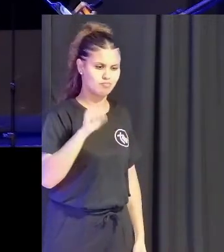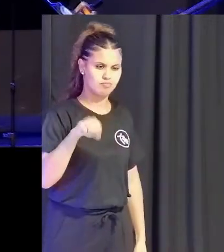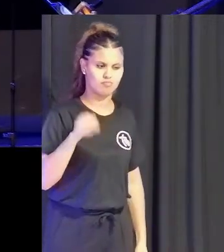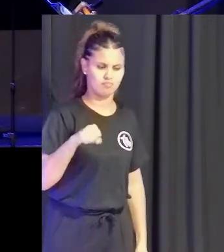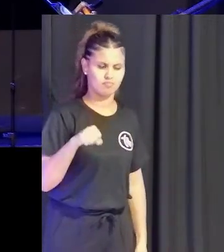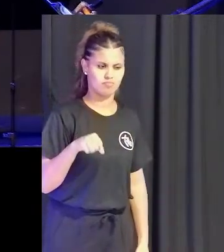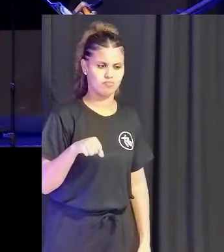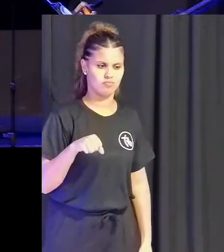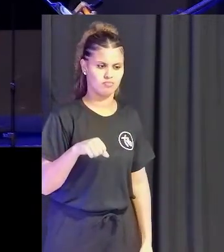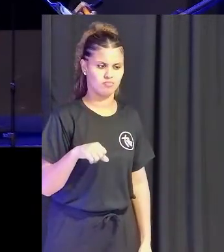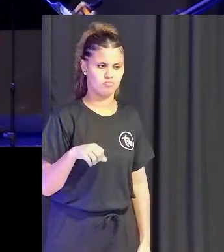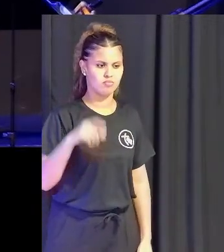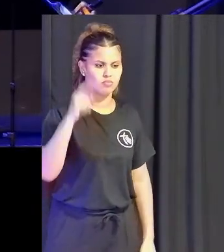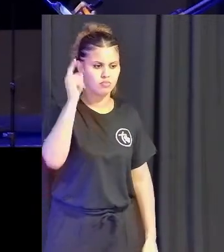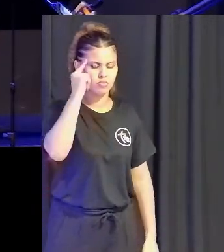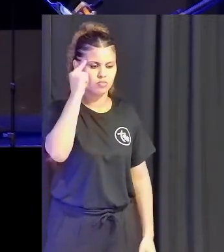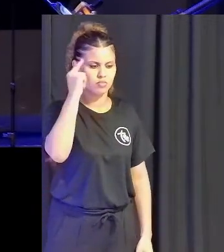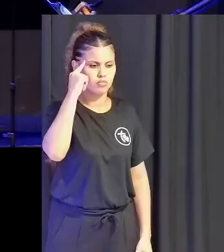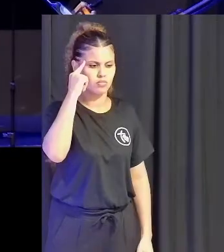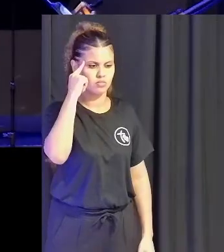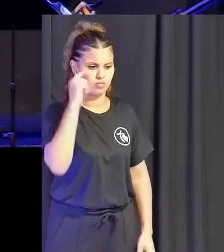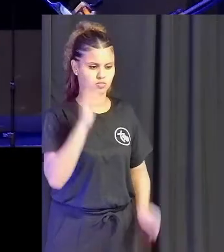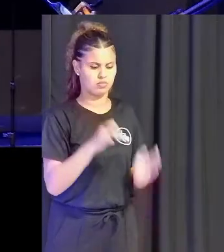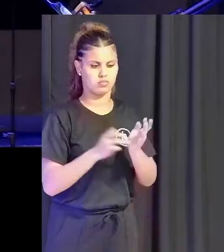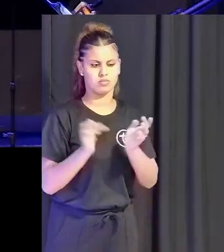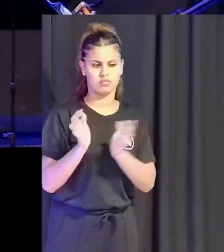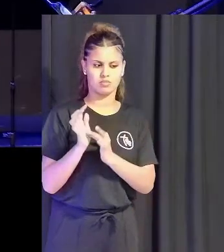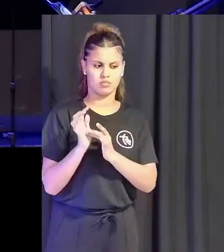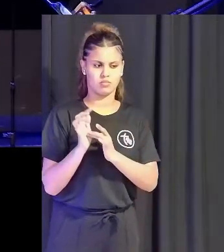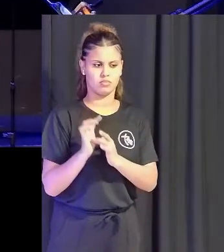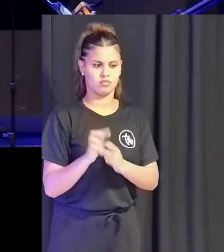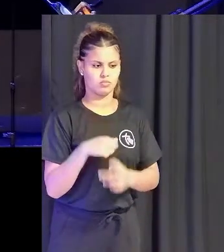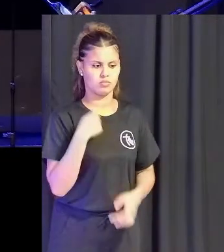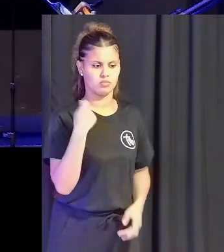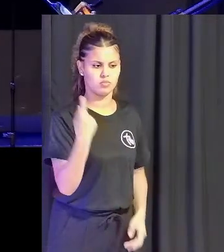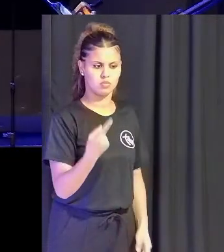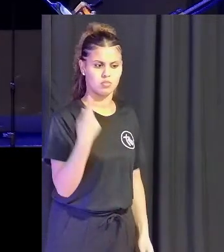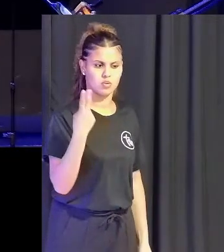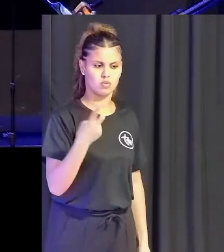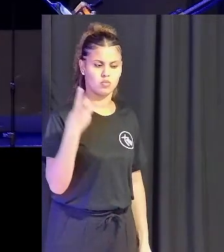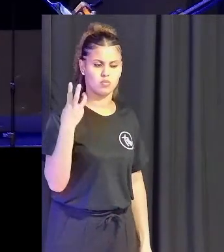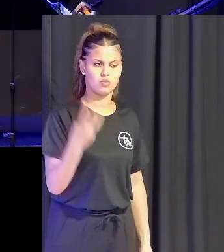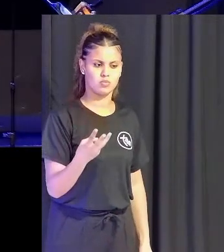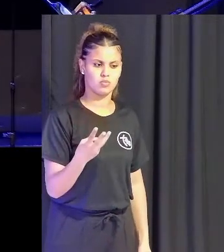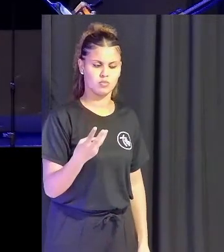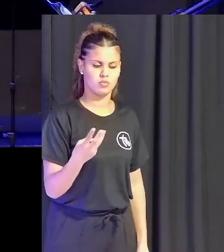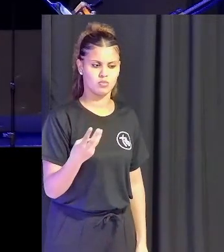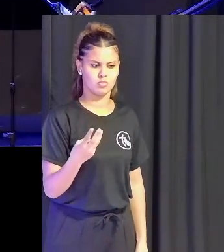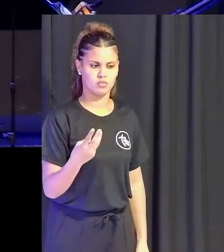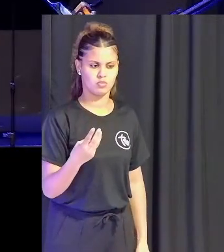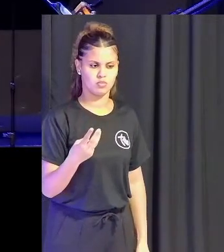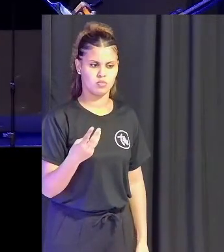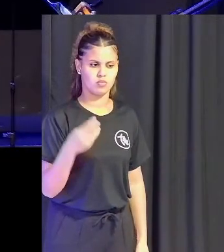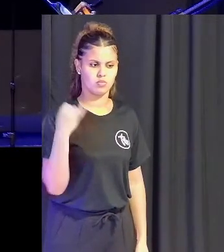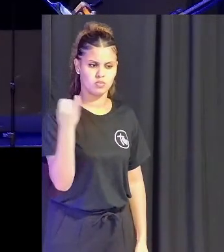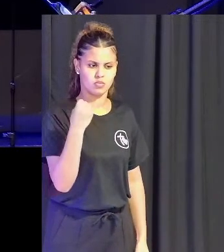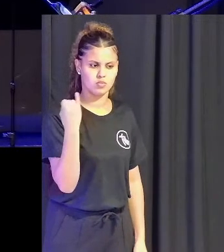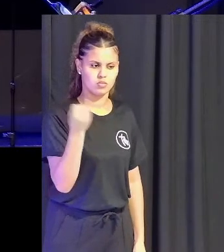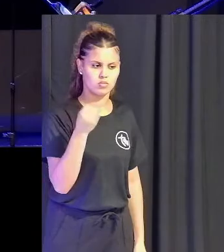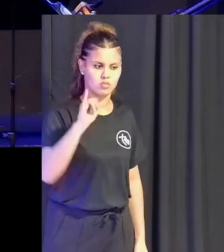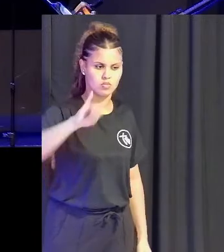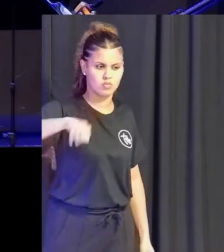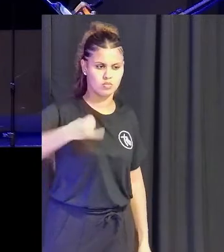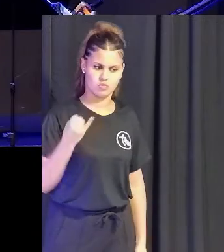deu 1, 2, 3, 4 saídas e a gente continua na